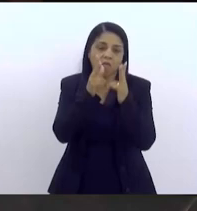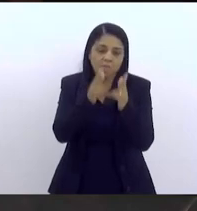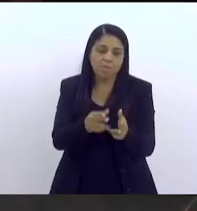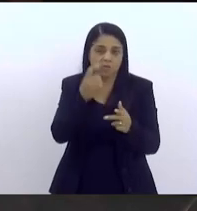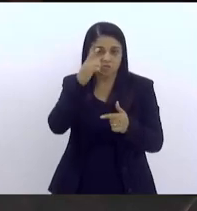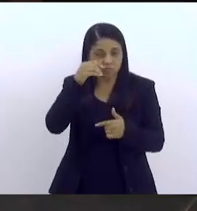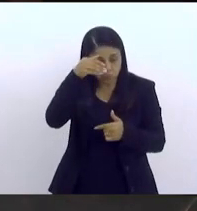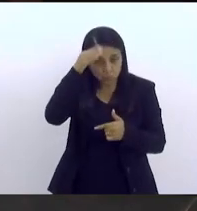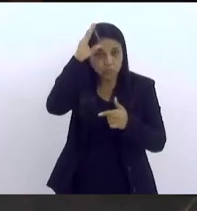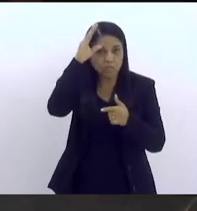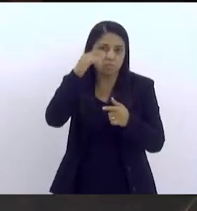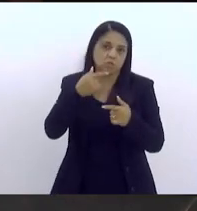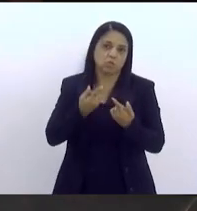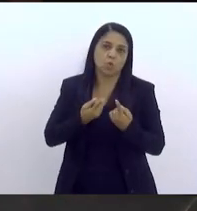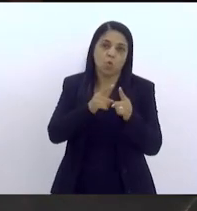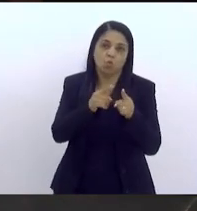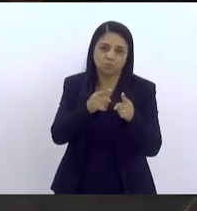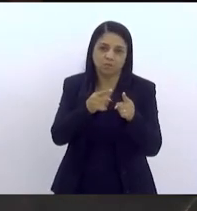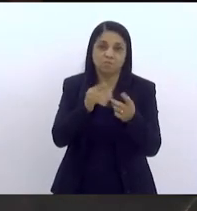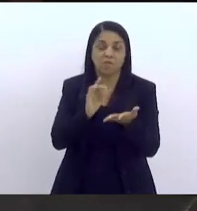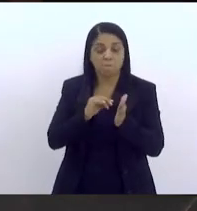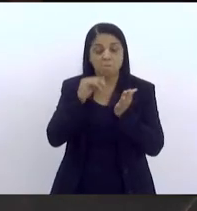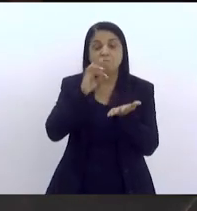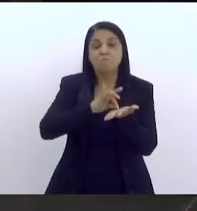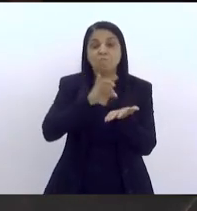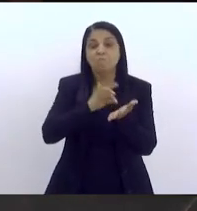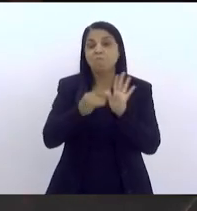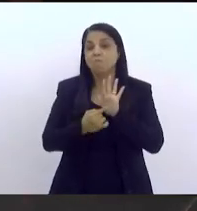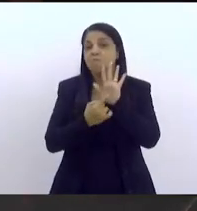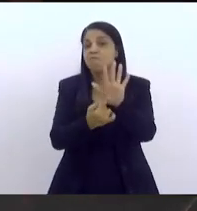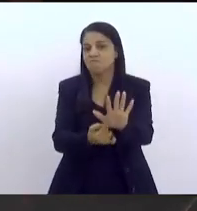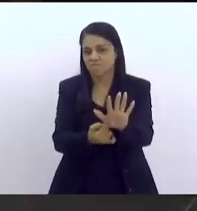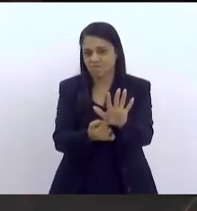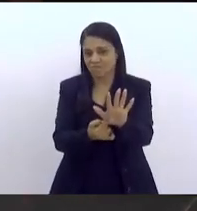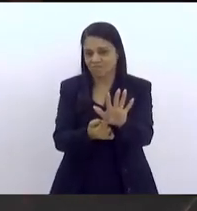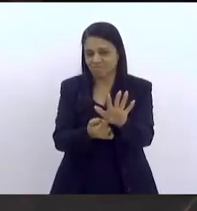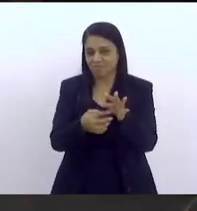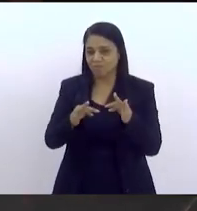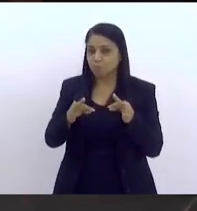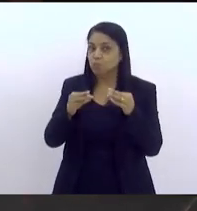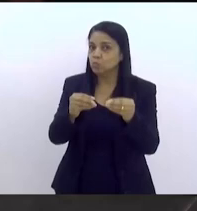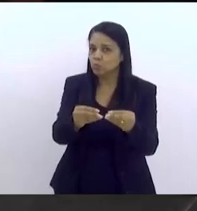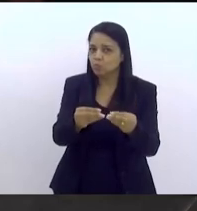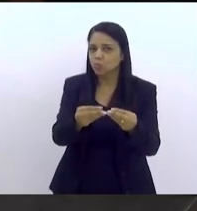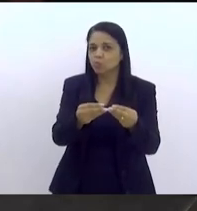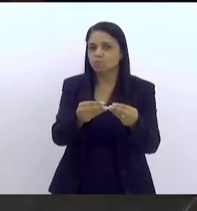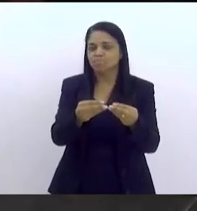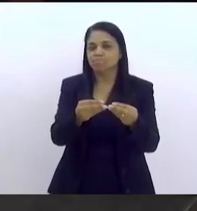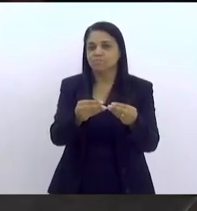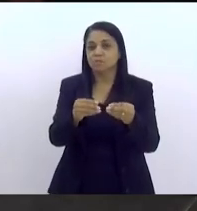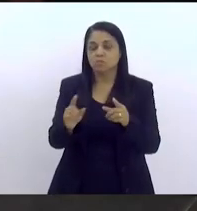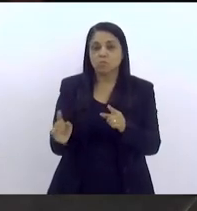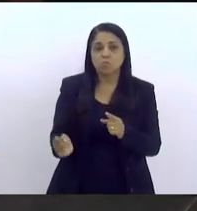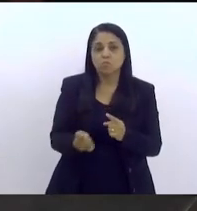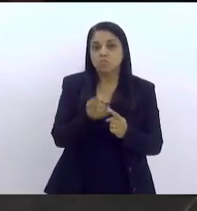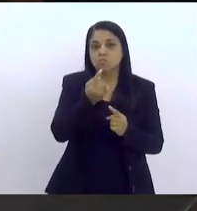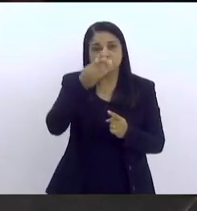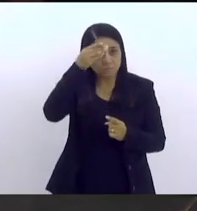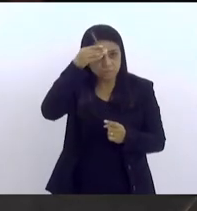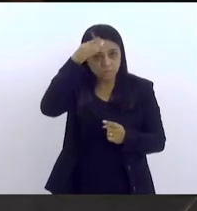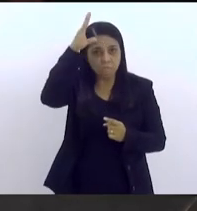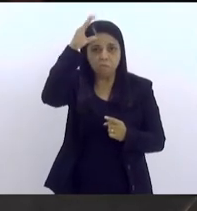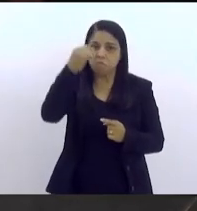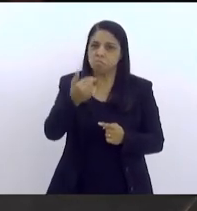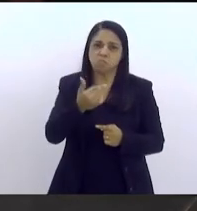a verdade né a verdade tida como toda como absoluta Como Se existisse um saber que não pudesse ser